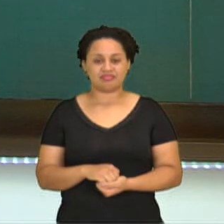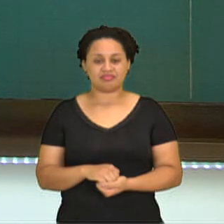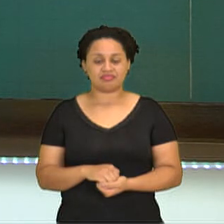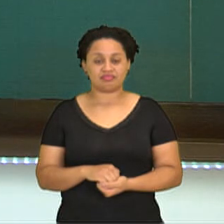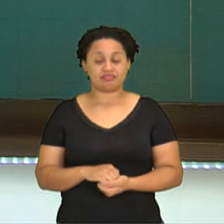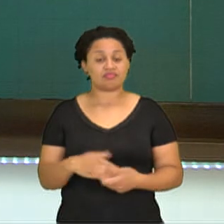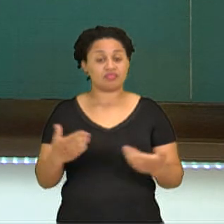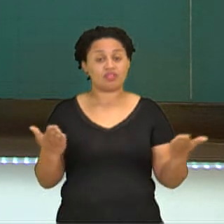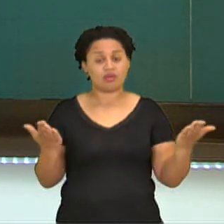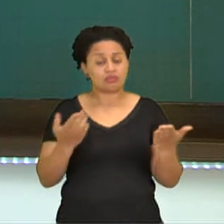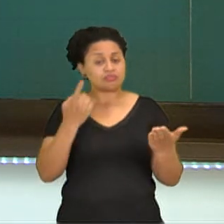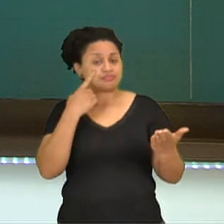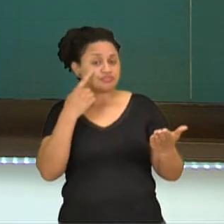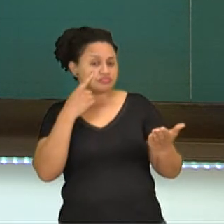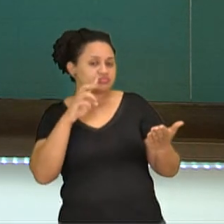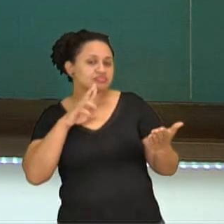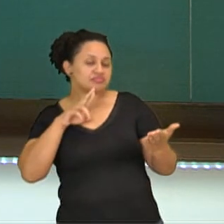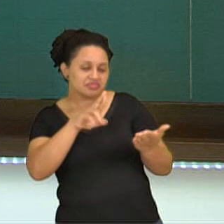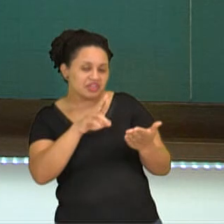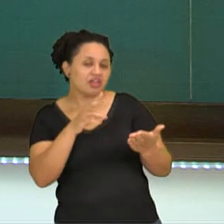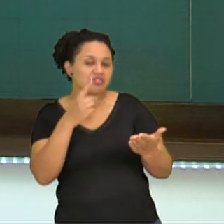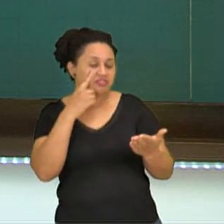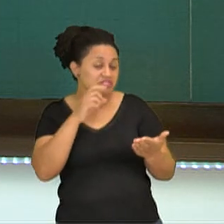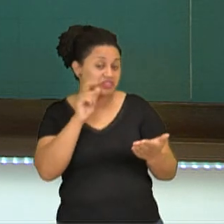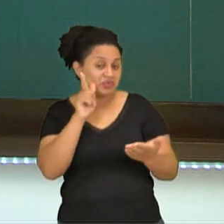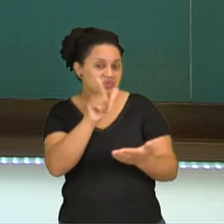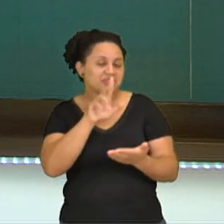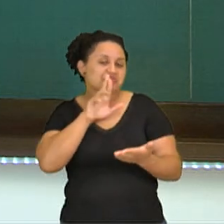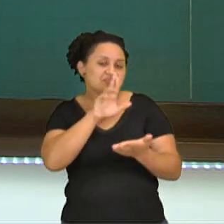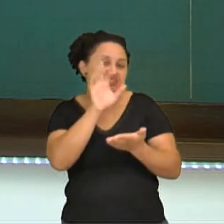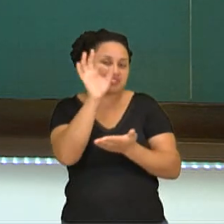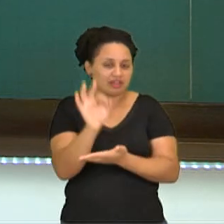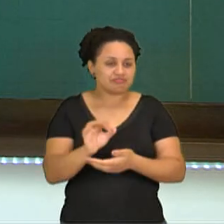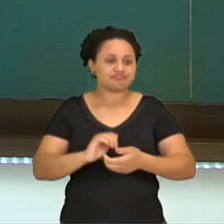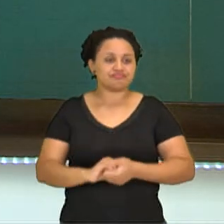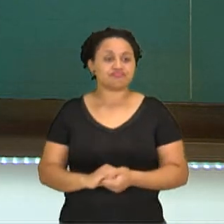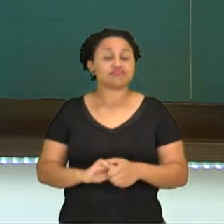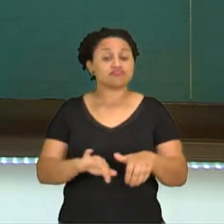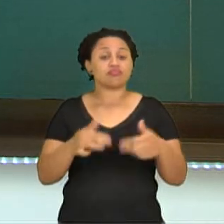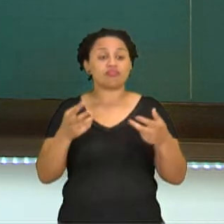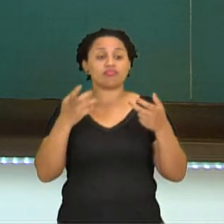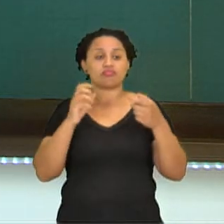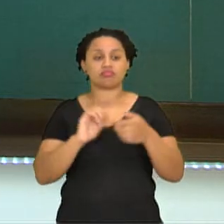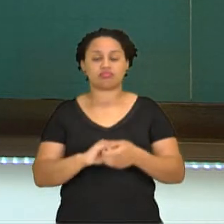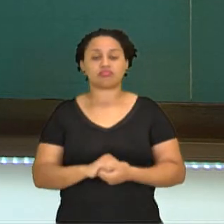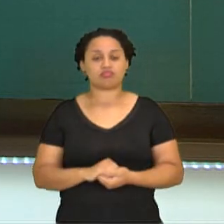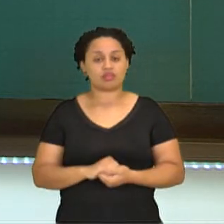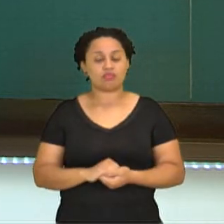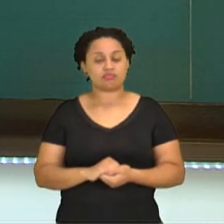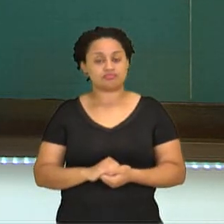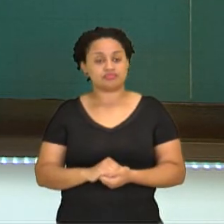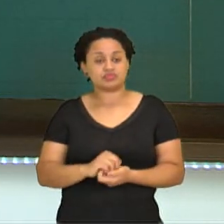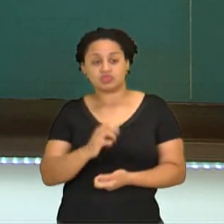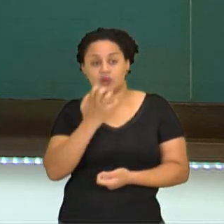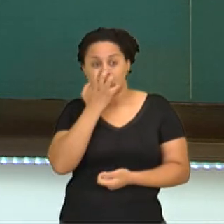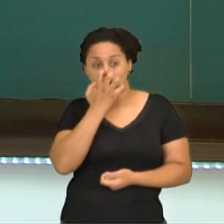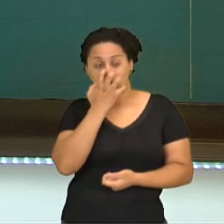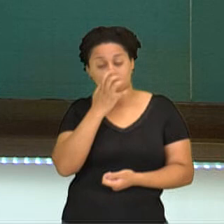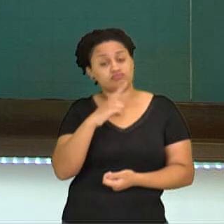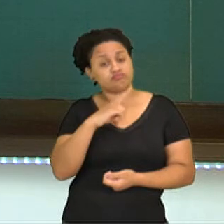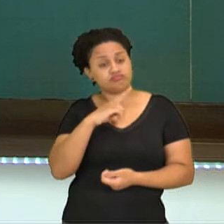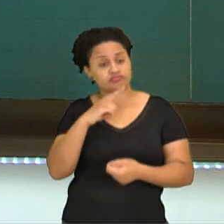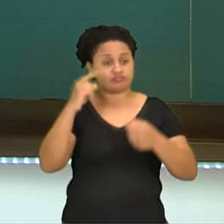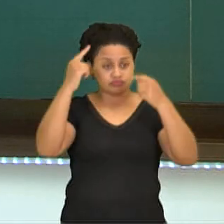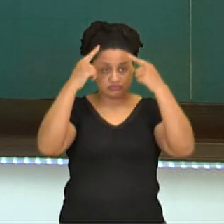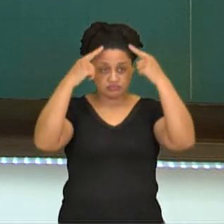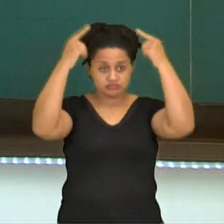Vamos conferir? Vamos ver se as respostas estão certinhas? Então vem aqui. The dog has point